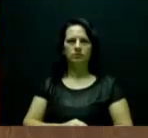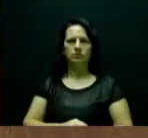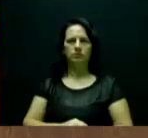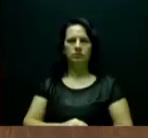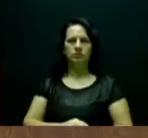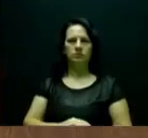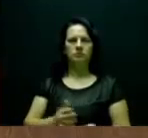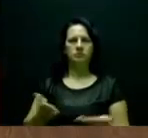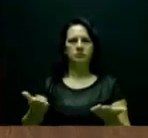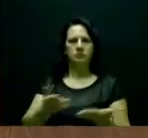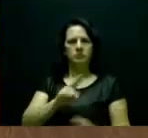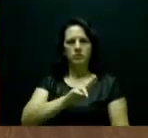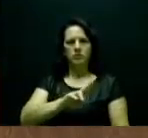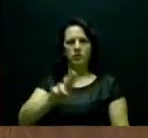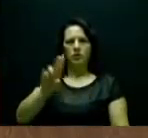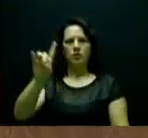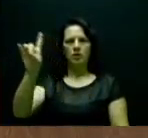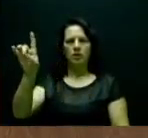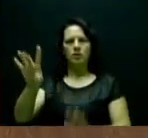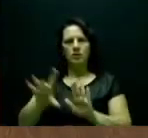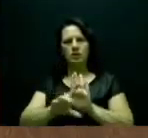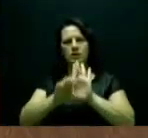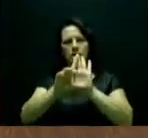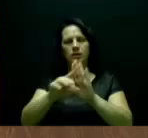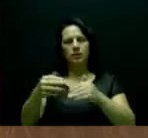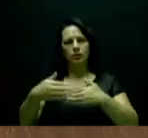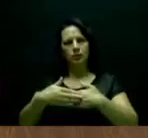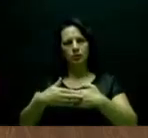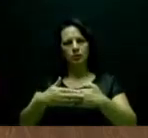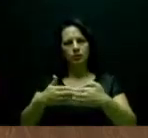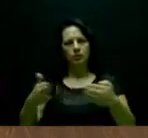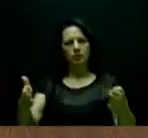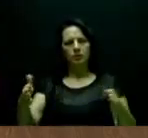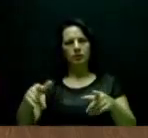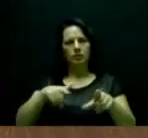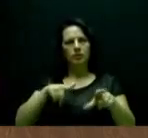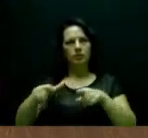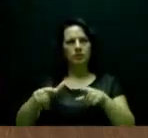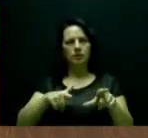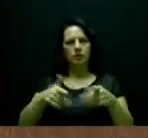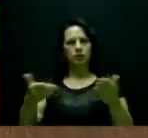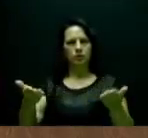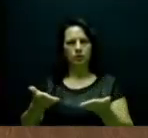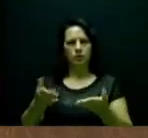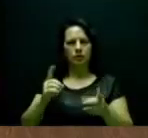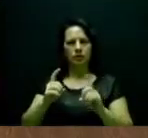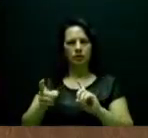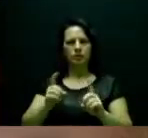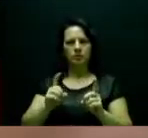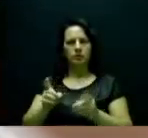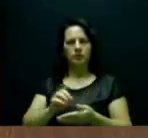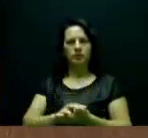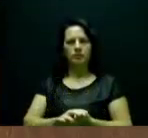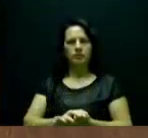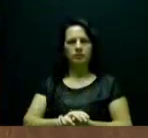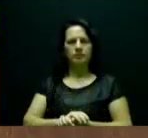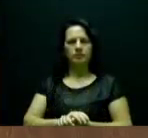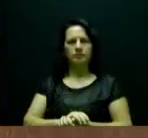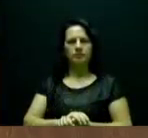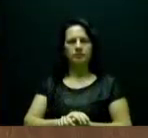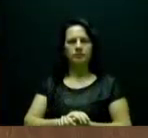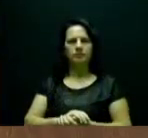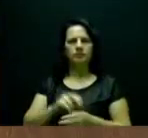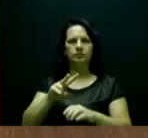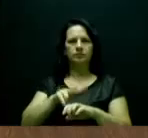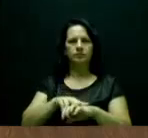Havendo o número legal em nome de Deus e da lei, declaro abertos os trabalhos da presente sessão. Nos termos